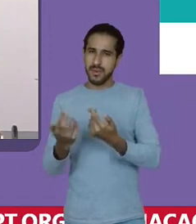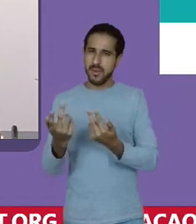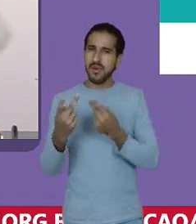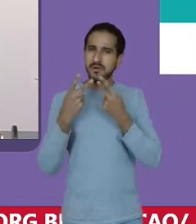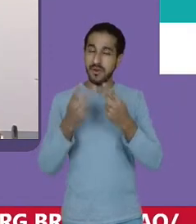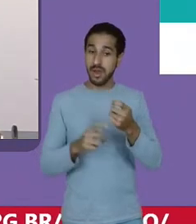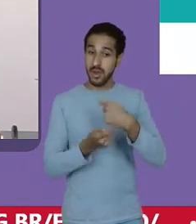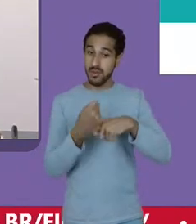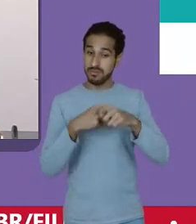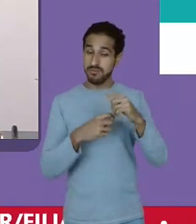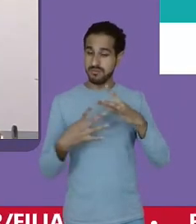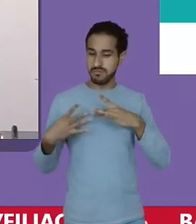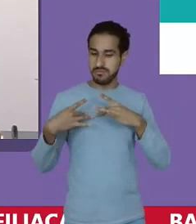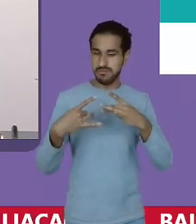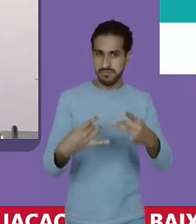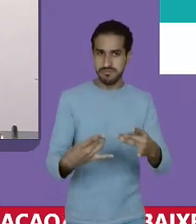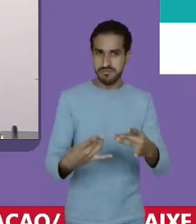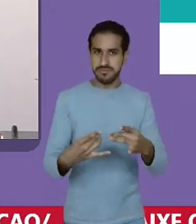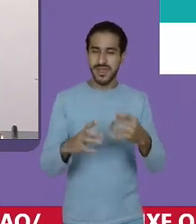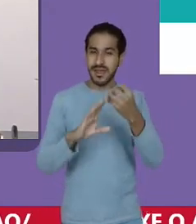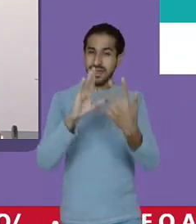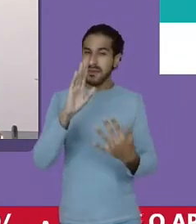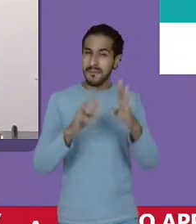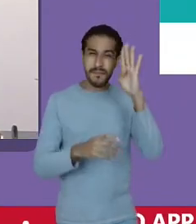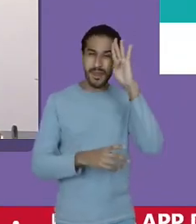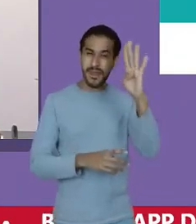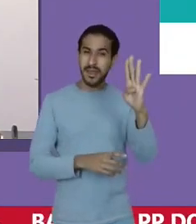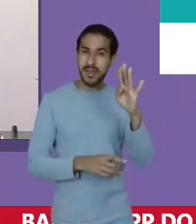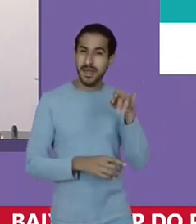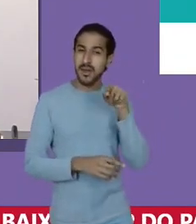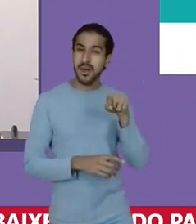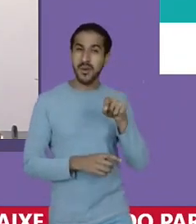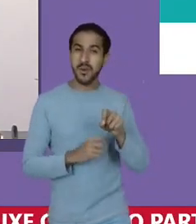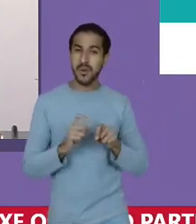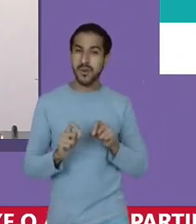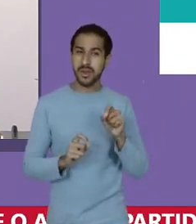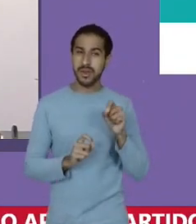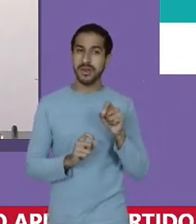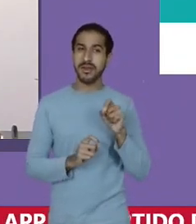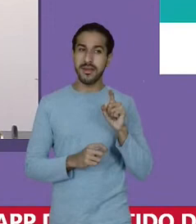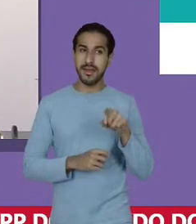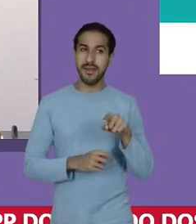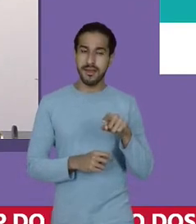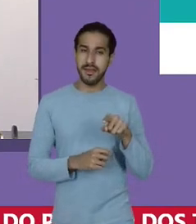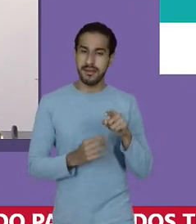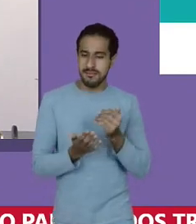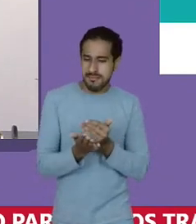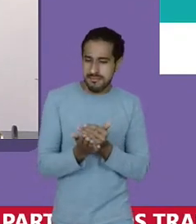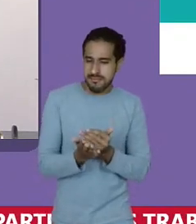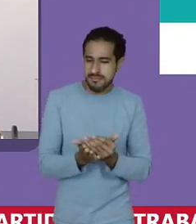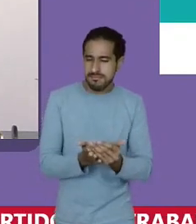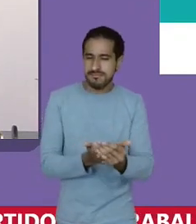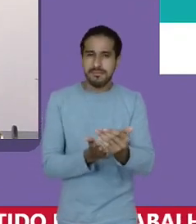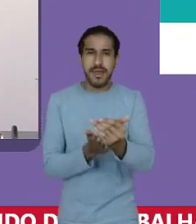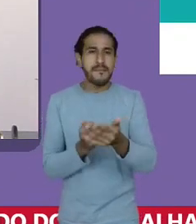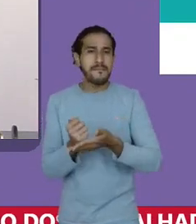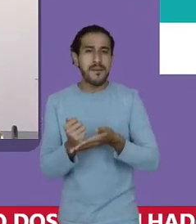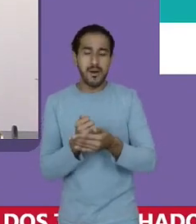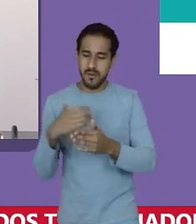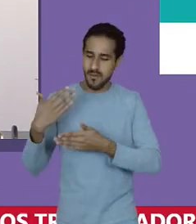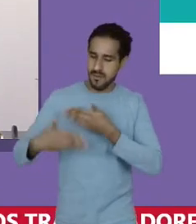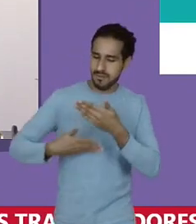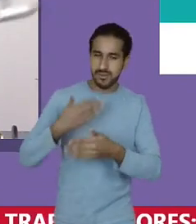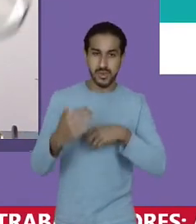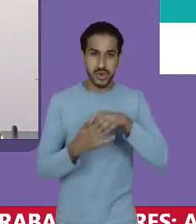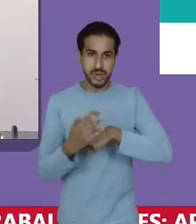falei, a economia solidária, a característica fundamental dela é esse nascimento a partir de um processo